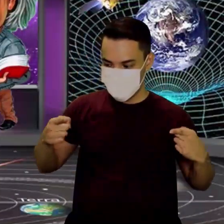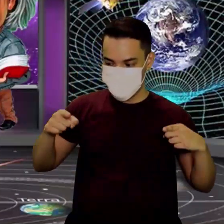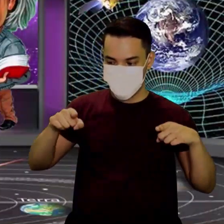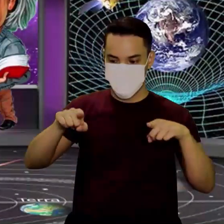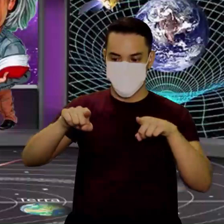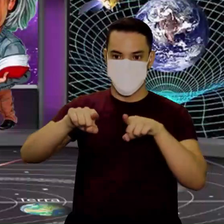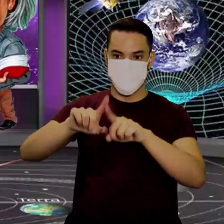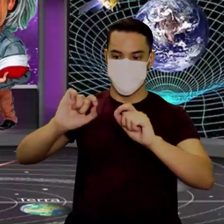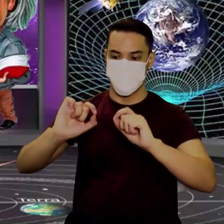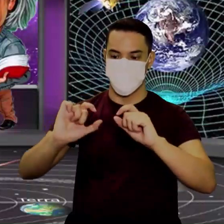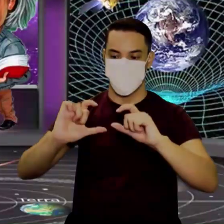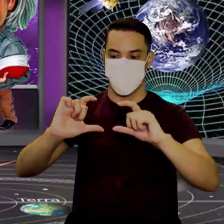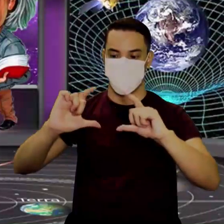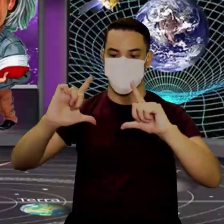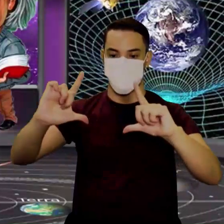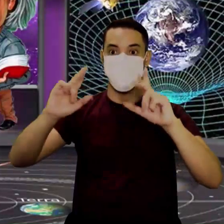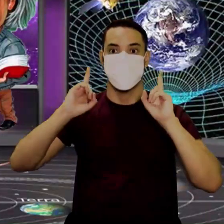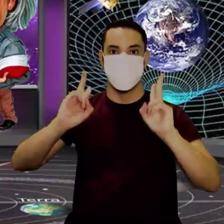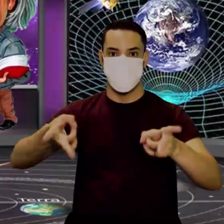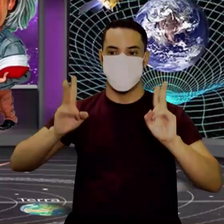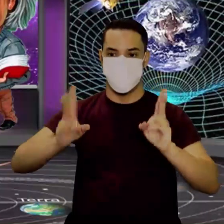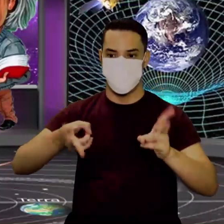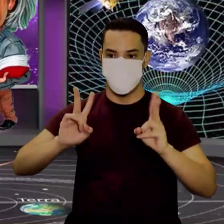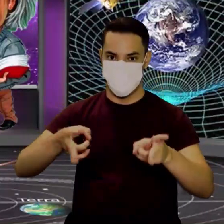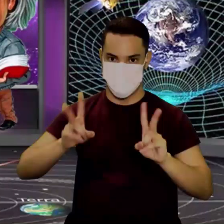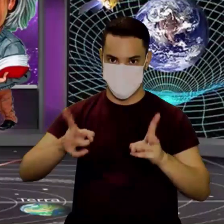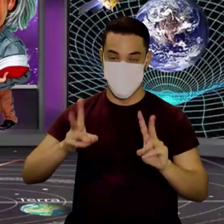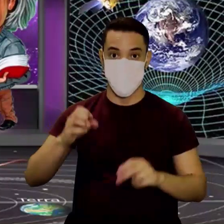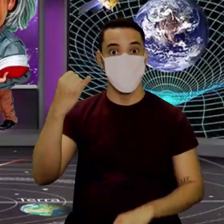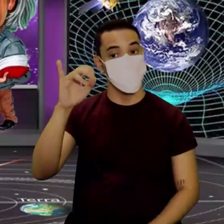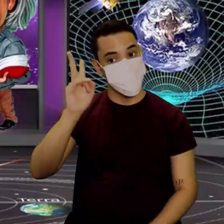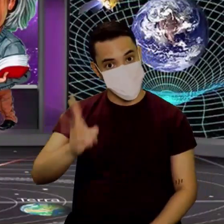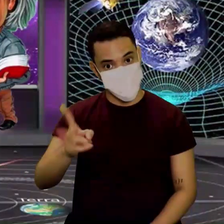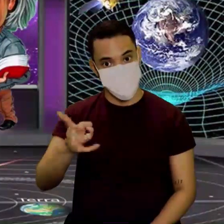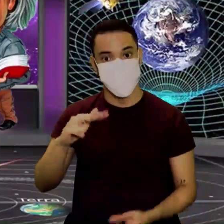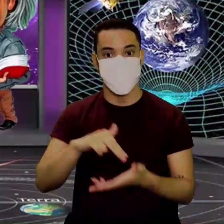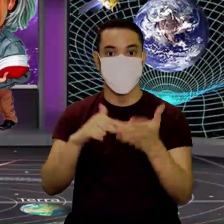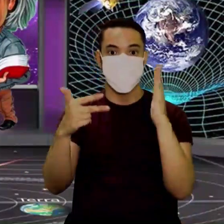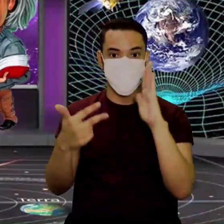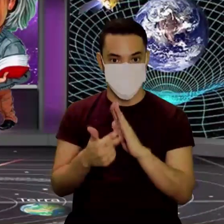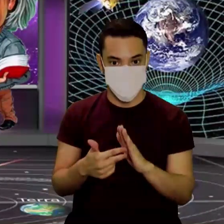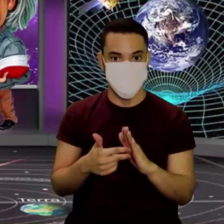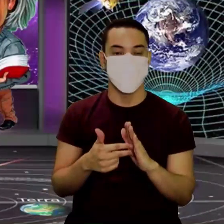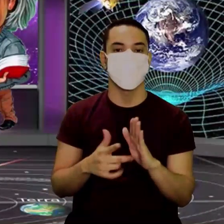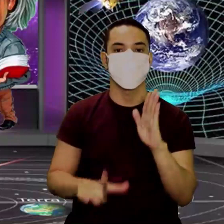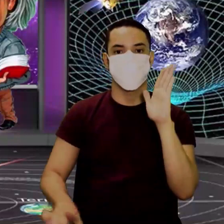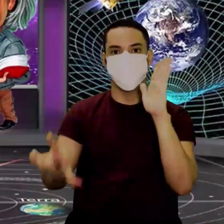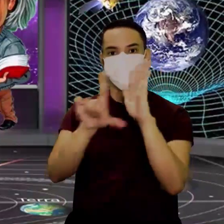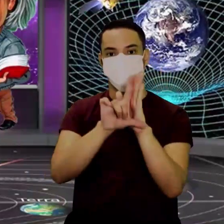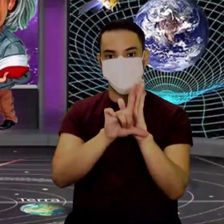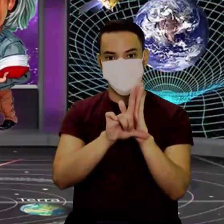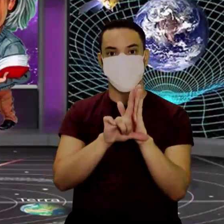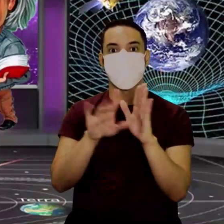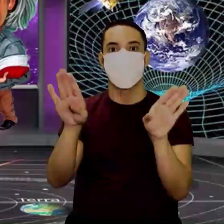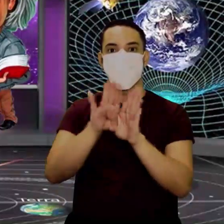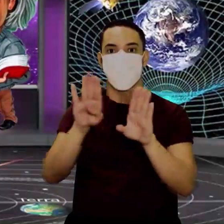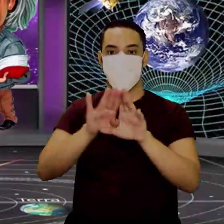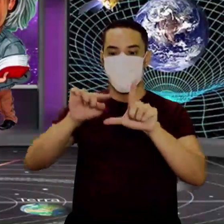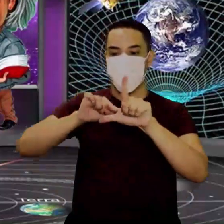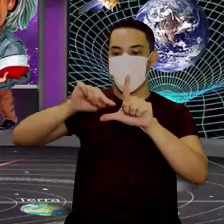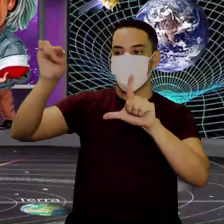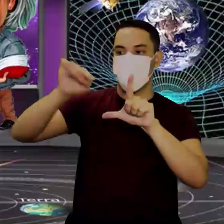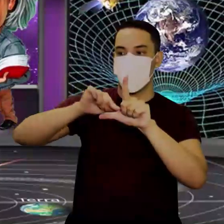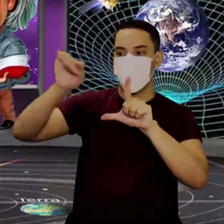tensão e corrente, tem que dar o mesmo valor. Se dá o mesmo valor, é um resistor linear também, né? Que fala